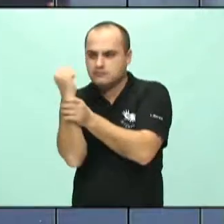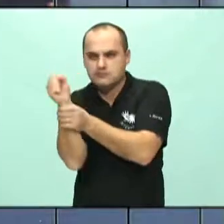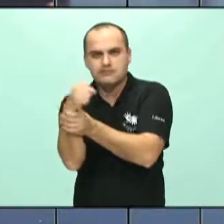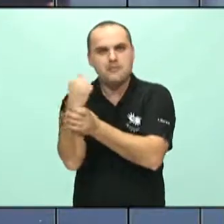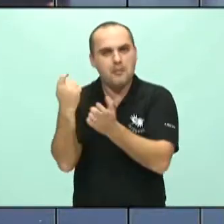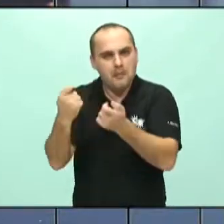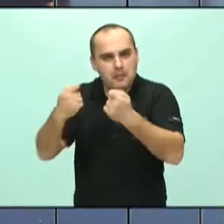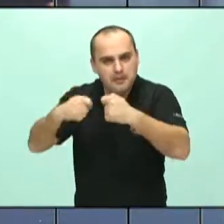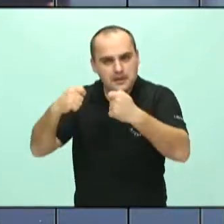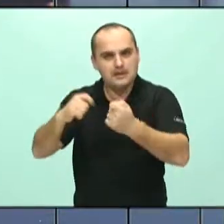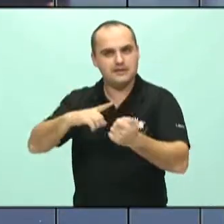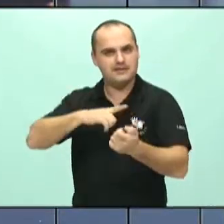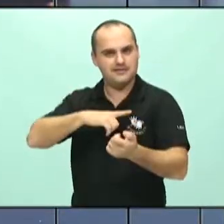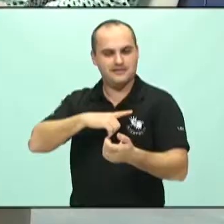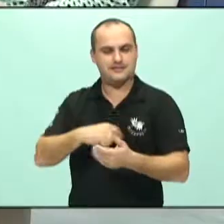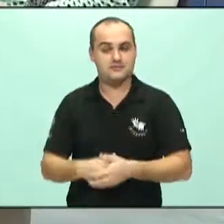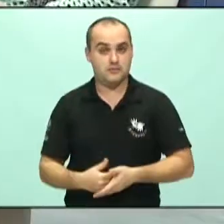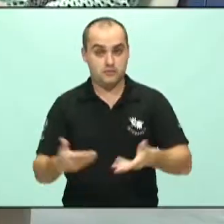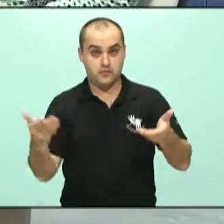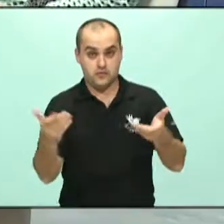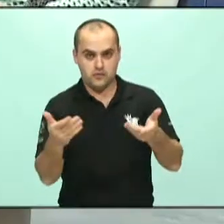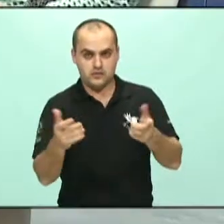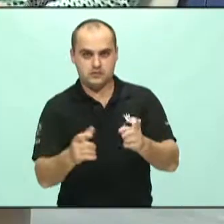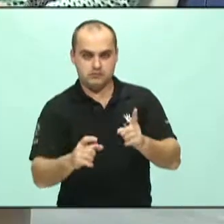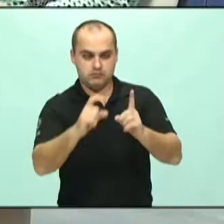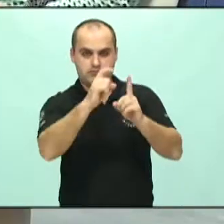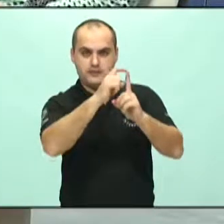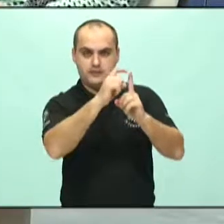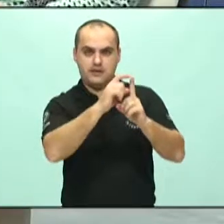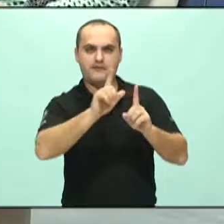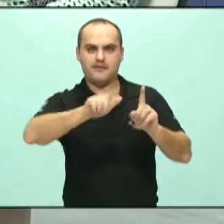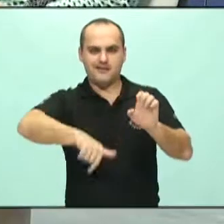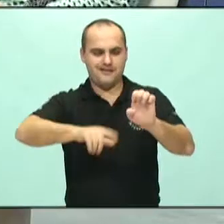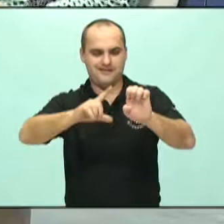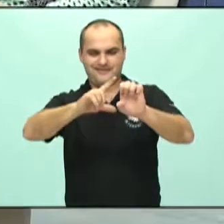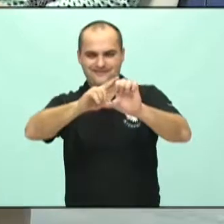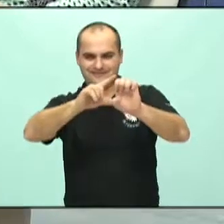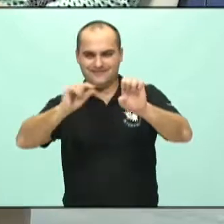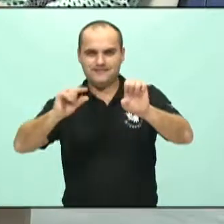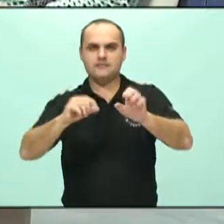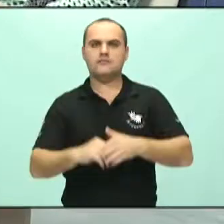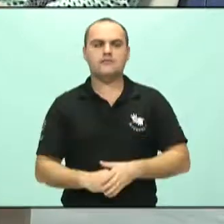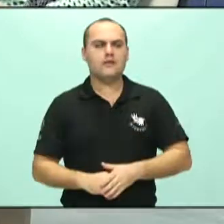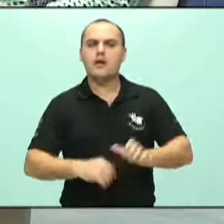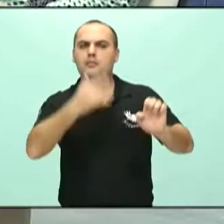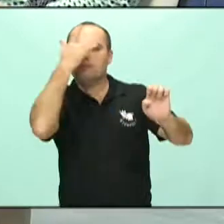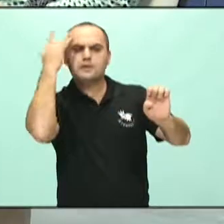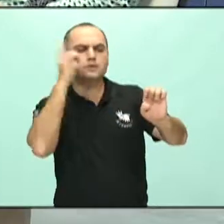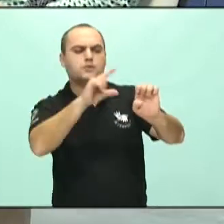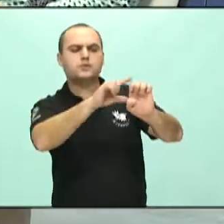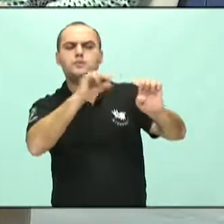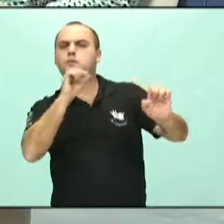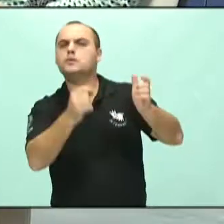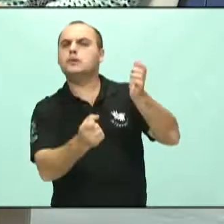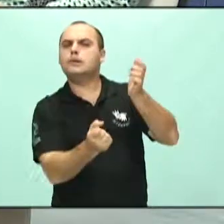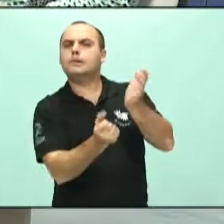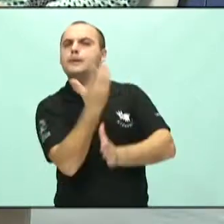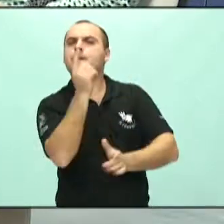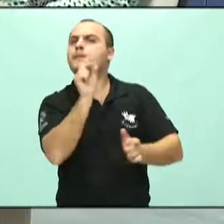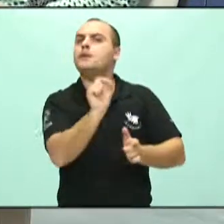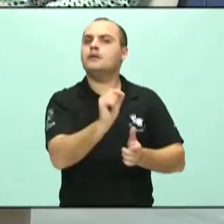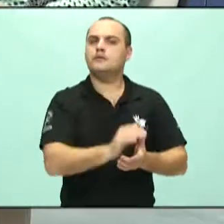sobre muito hoje, que é a palavra que está muito hoje em moda, né? Que é o empreendedorismo. O que um empreendedor faz? Né? Ele precisa ter